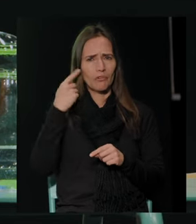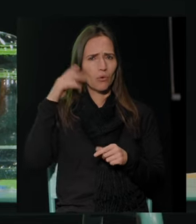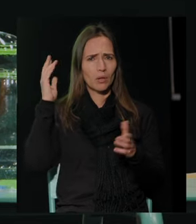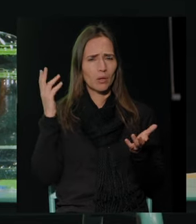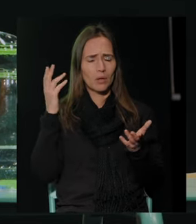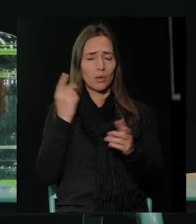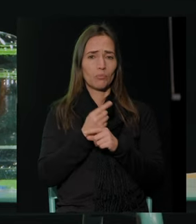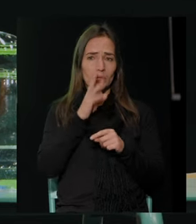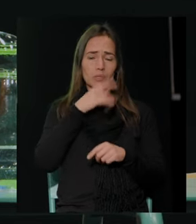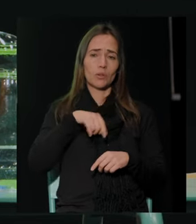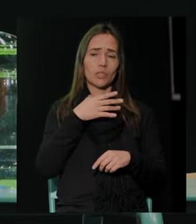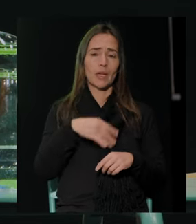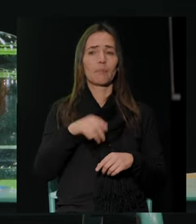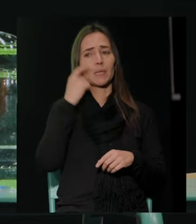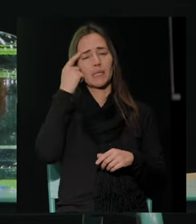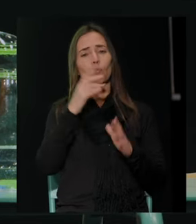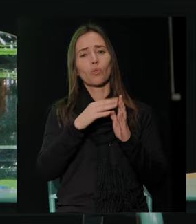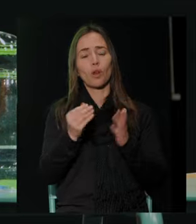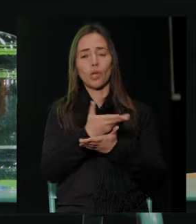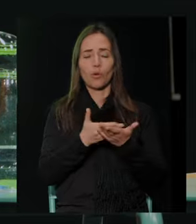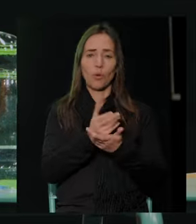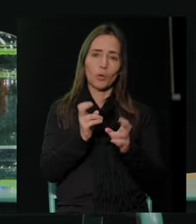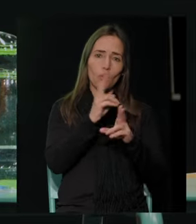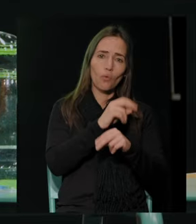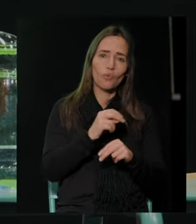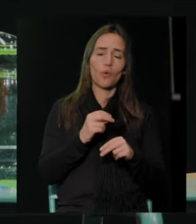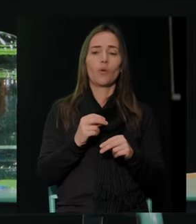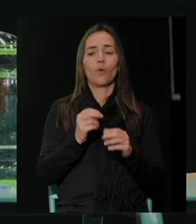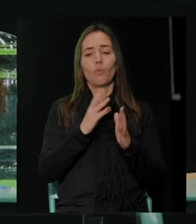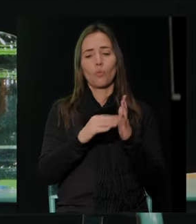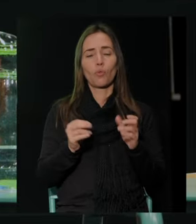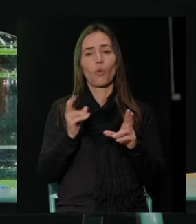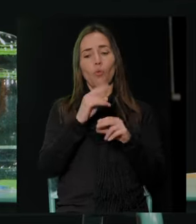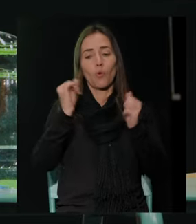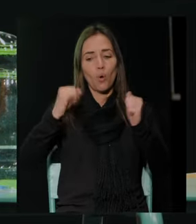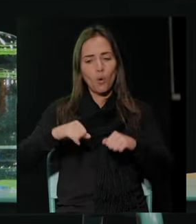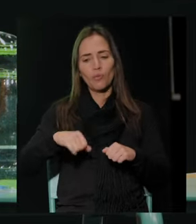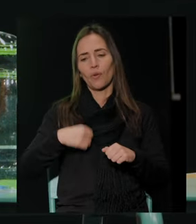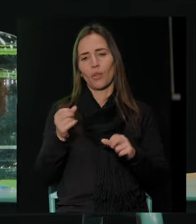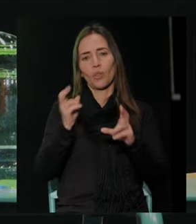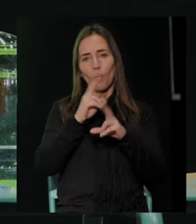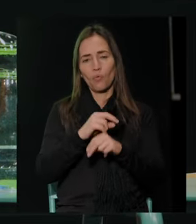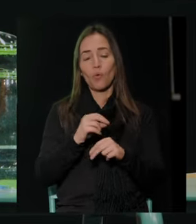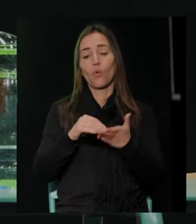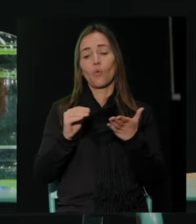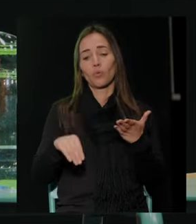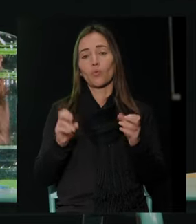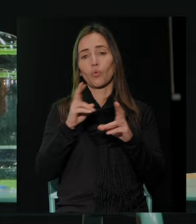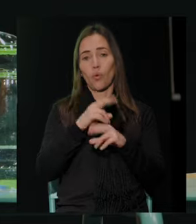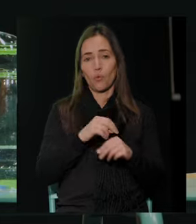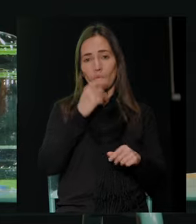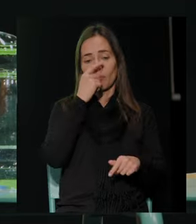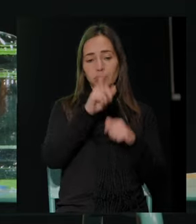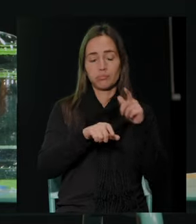queremos pensar num modelo económico diferente, num novo modelo de desenvolvimento, né, num novo Pacto Verde, o que quer que seja, um novo contrato, como eu também falo aqui, entre a